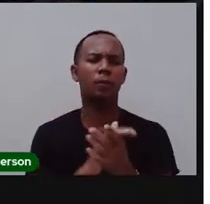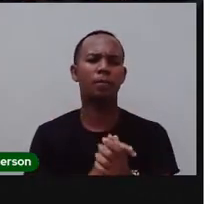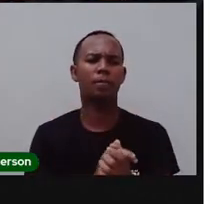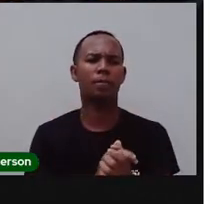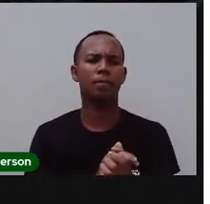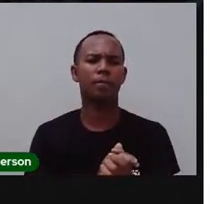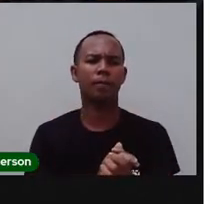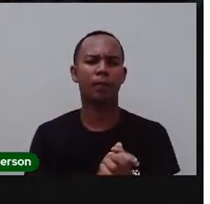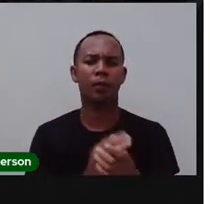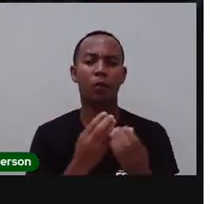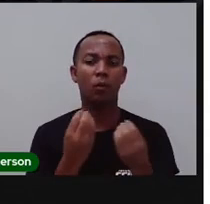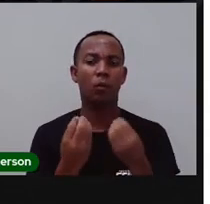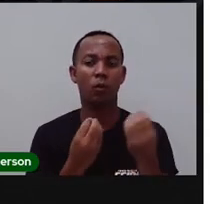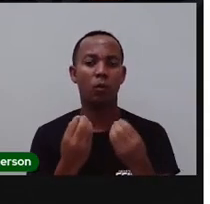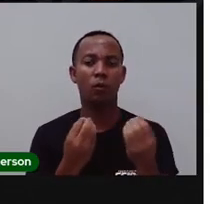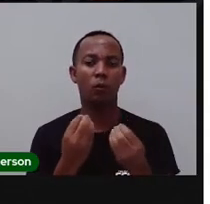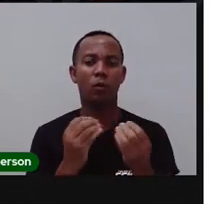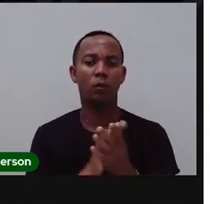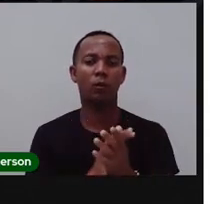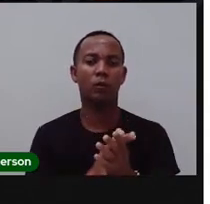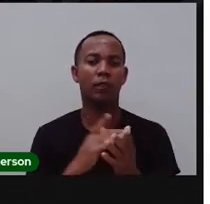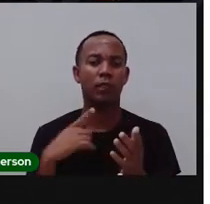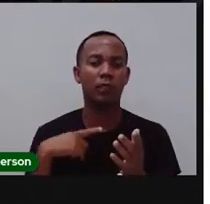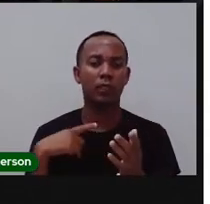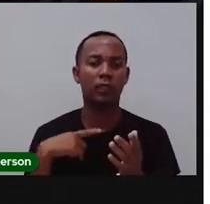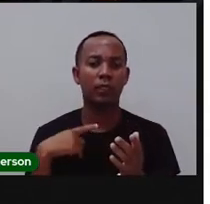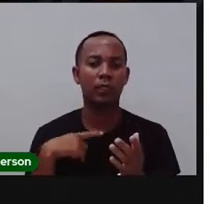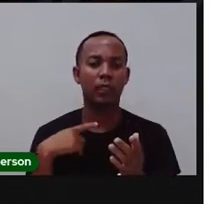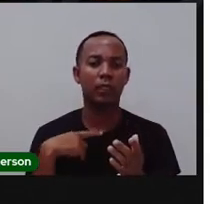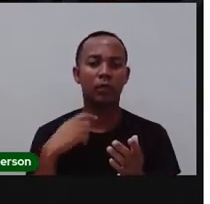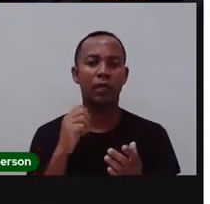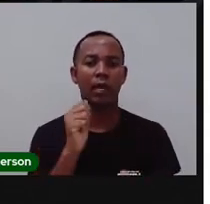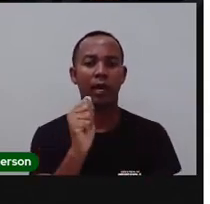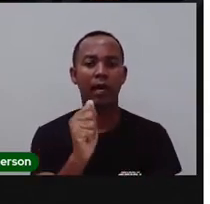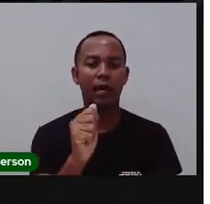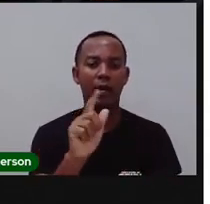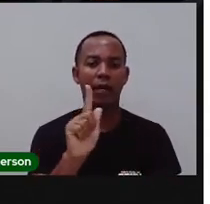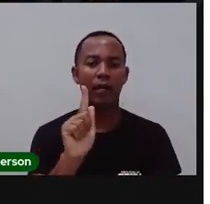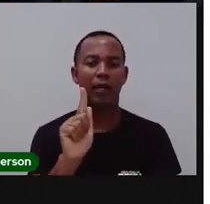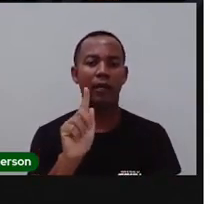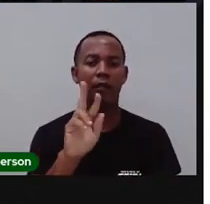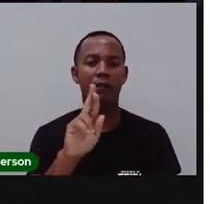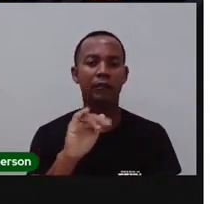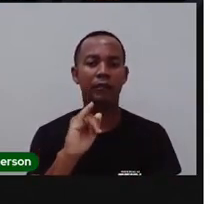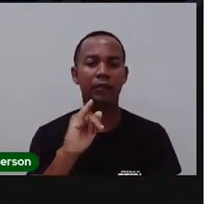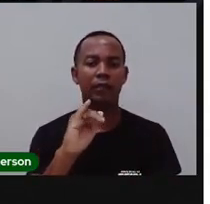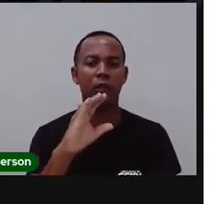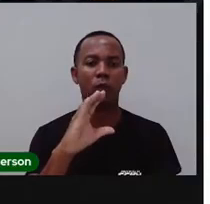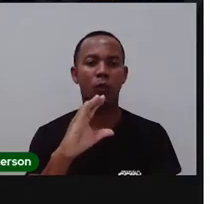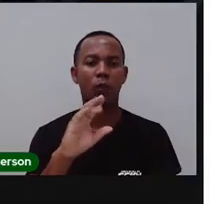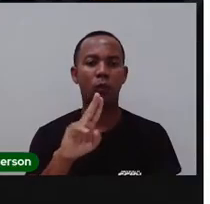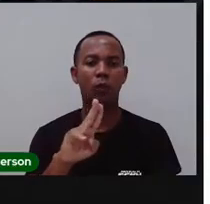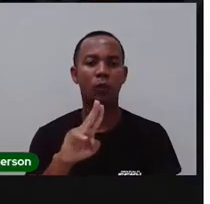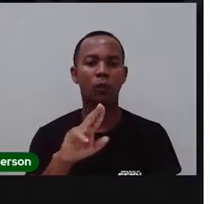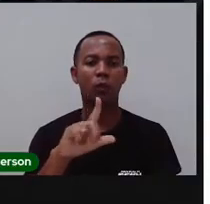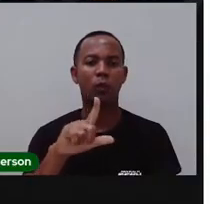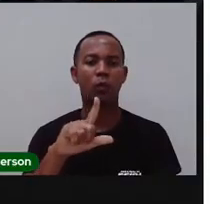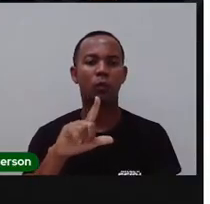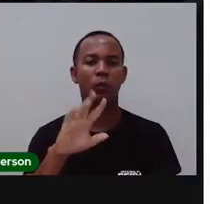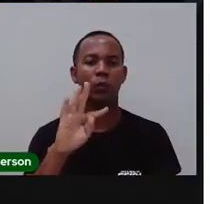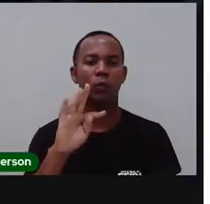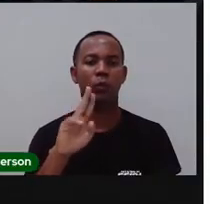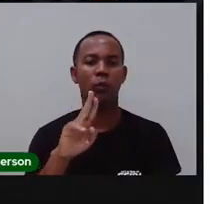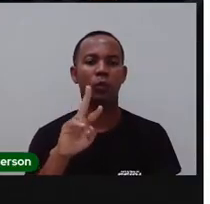nome, agricultura, por favor, que é a agricultura? Aquilo que a gente pode plantar. Se é